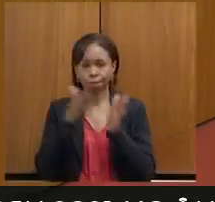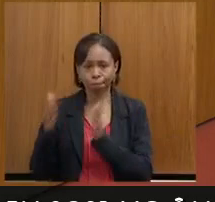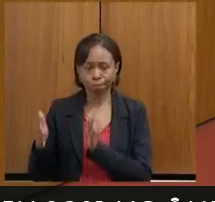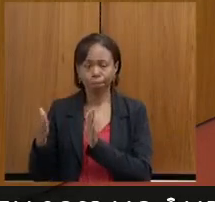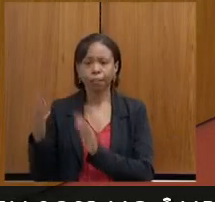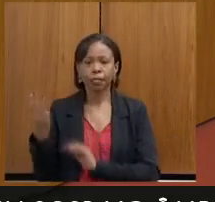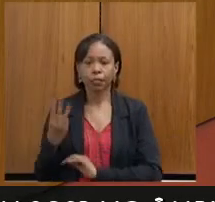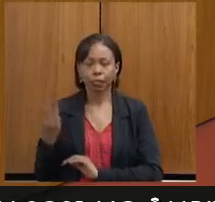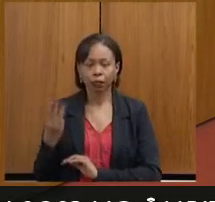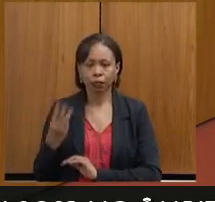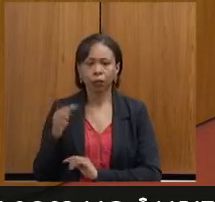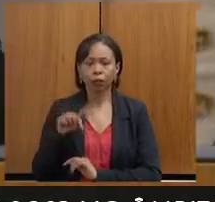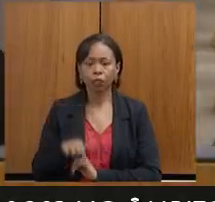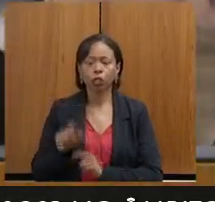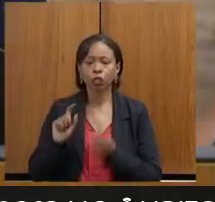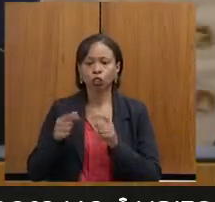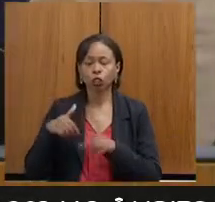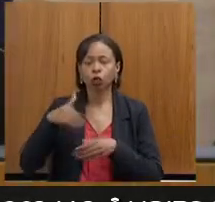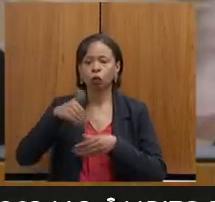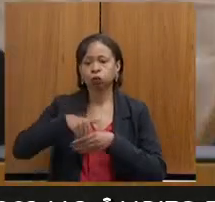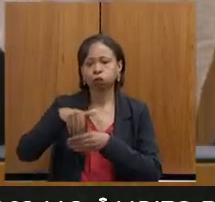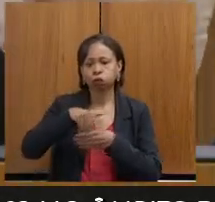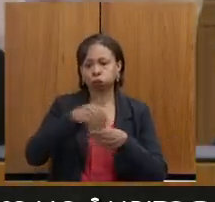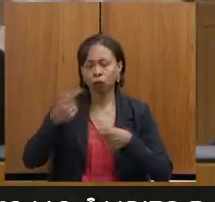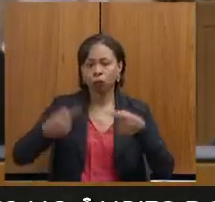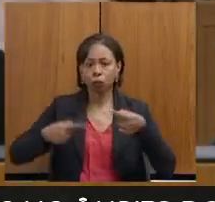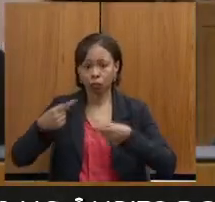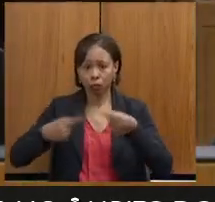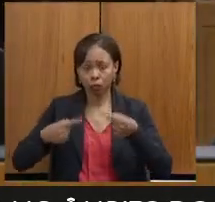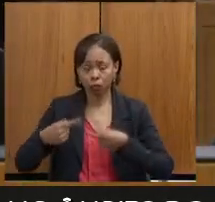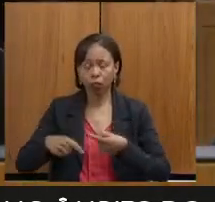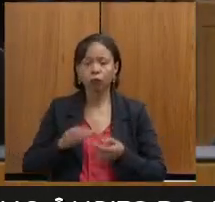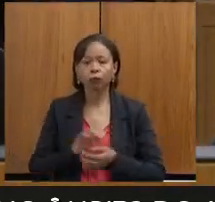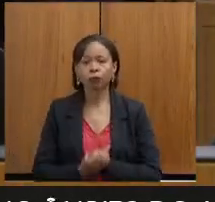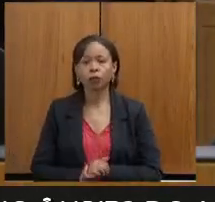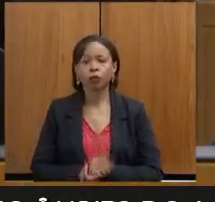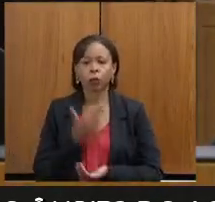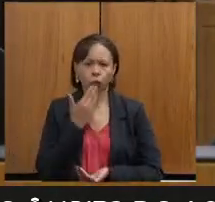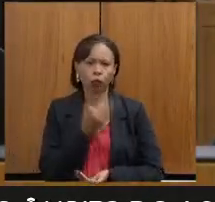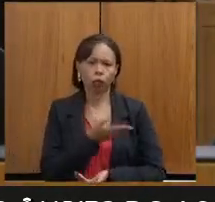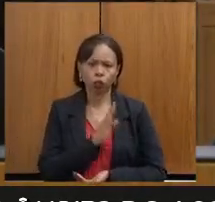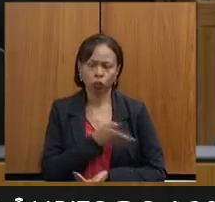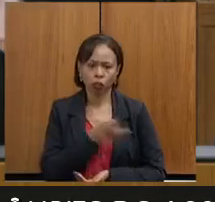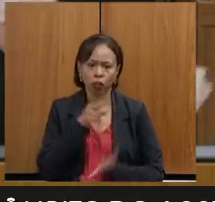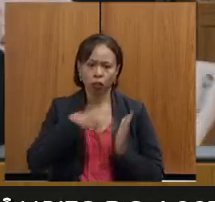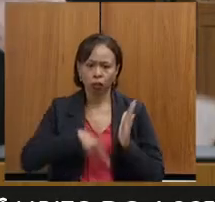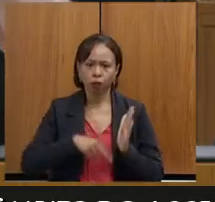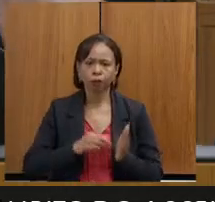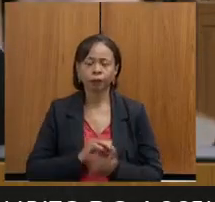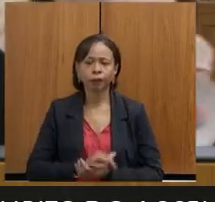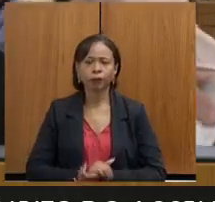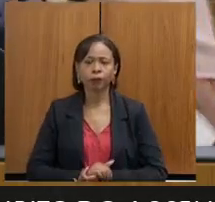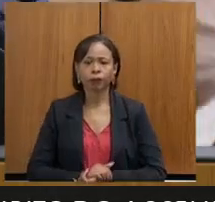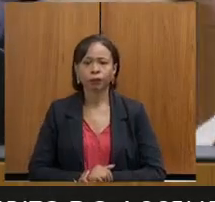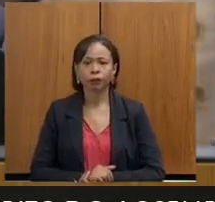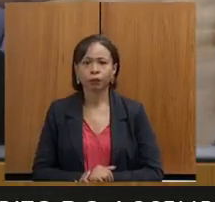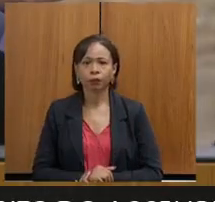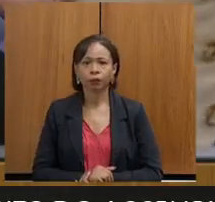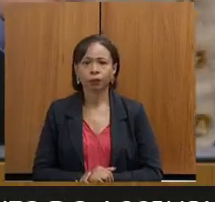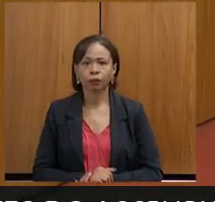terceira parte do dia que comprei no recebimento discussão e votação proposições da comissão conforme já requerimentos lidos E aí comigo